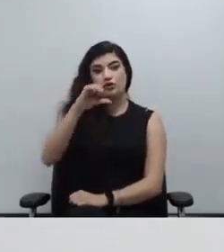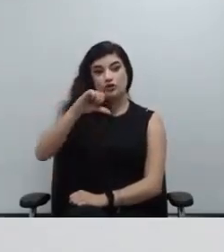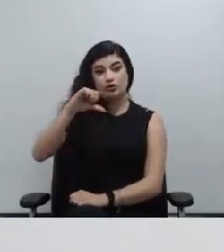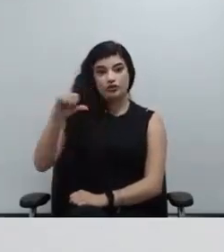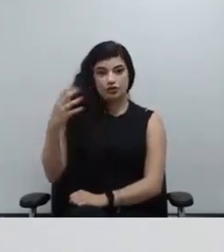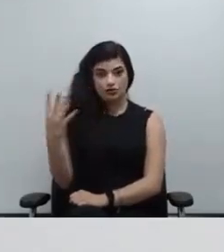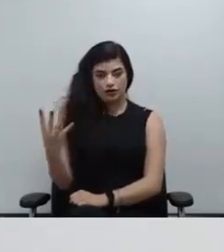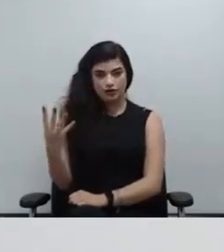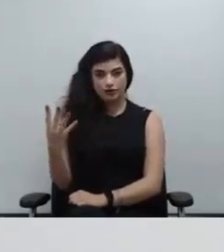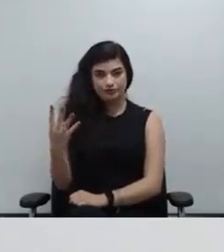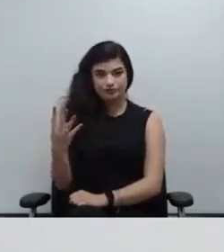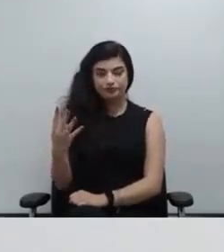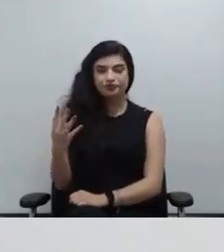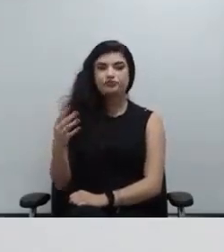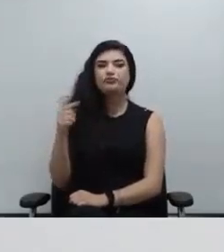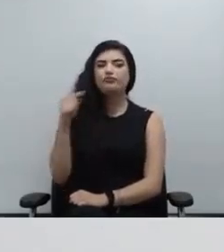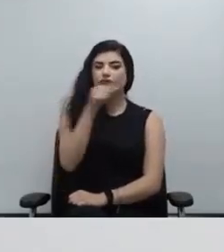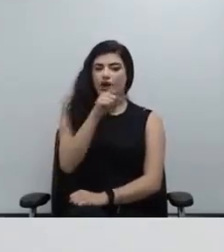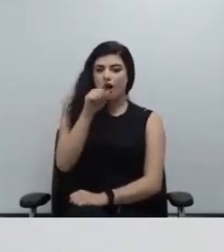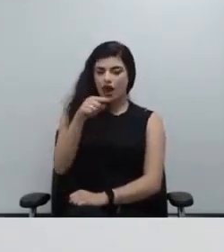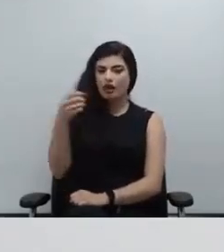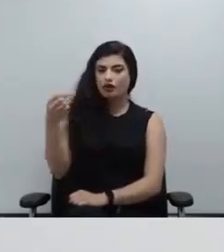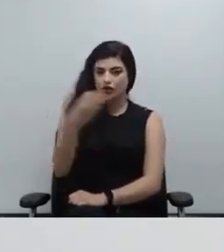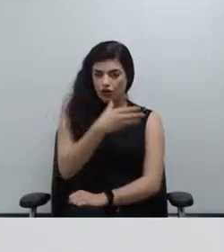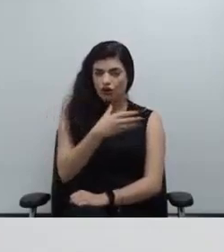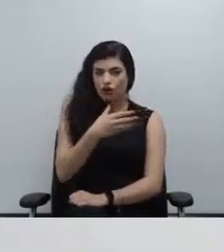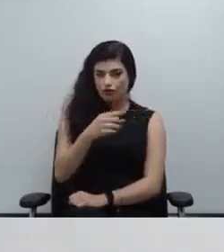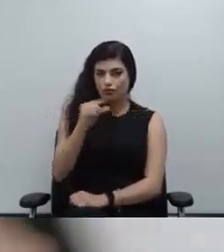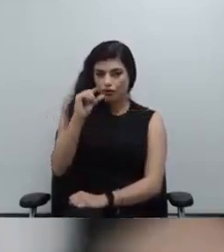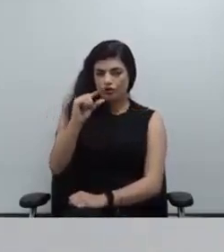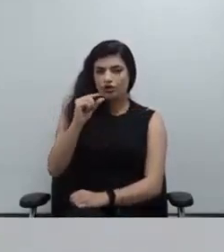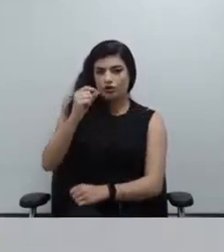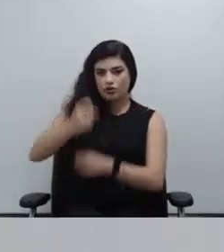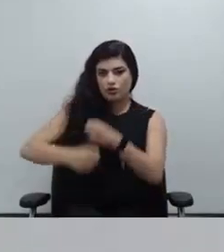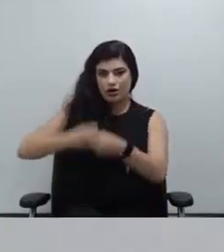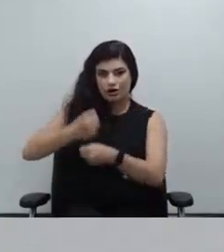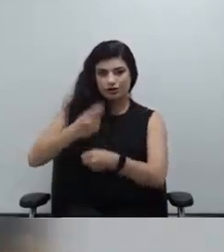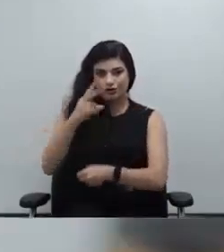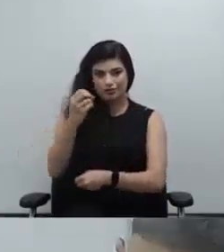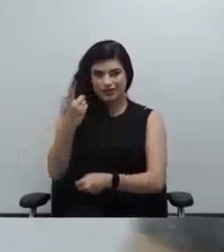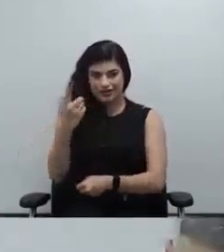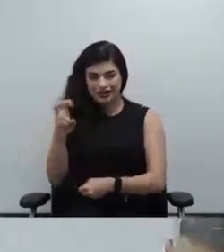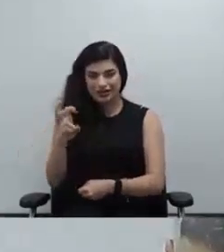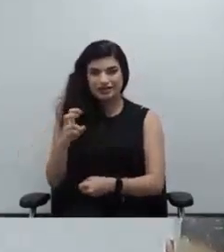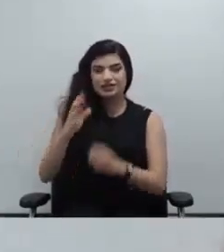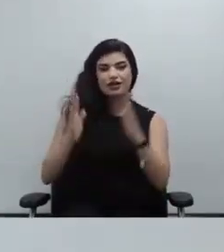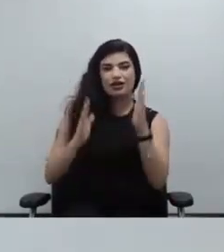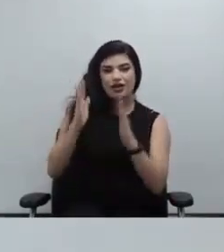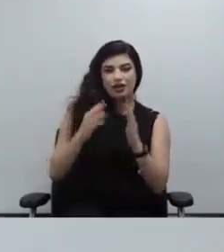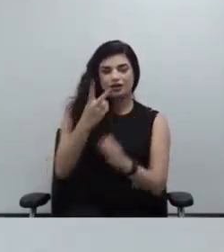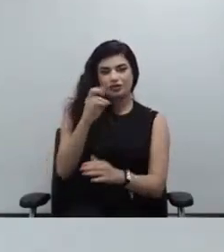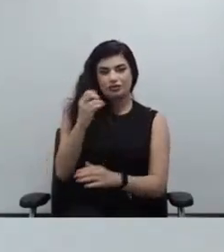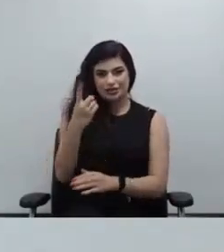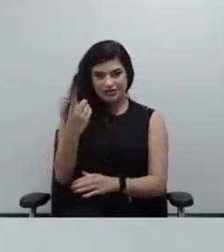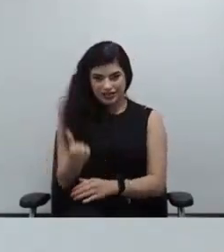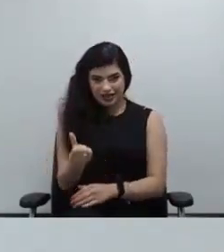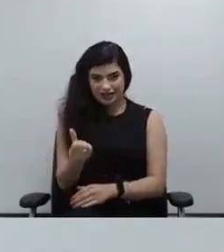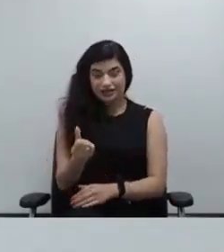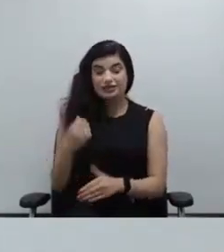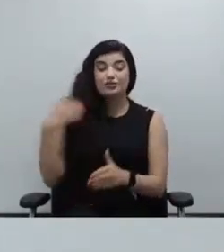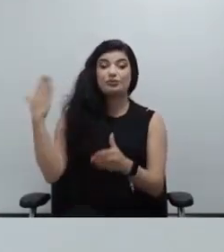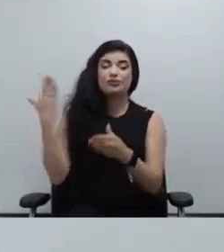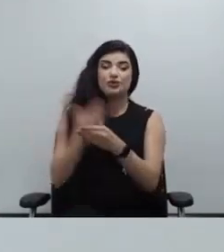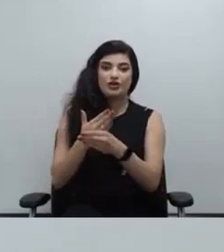2021-000-1994. Esse é um pouquinho mais novo que o anterior é de 2015, esse é de 2016. Processo SEI,